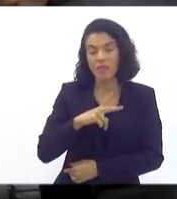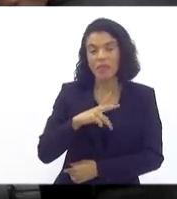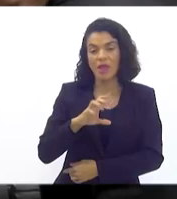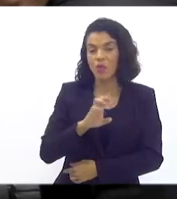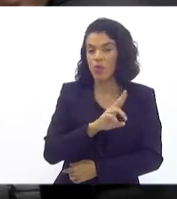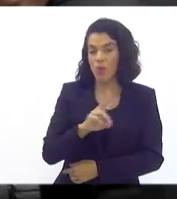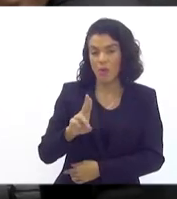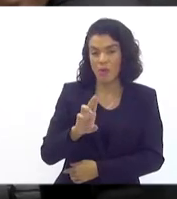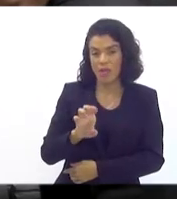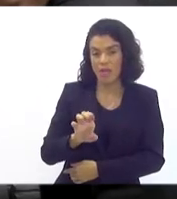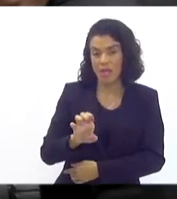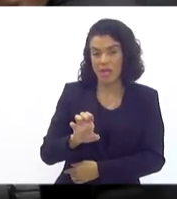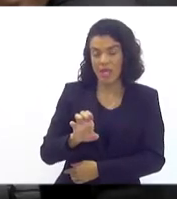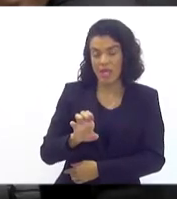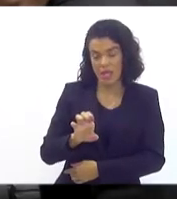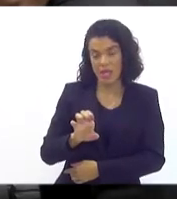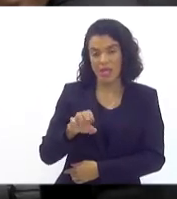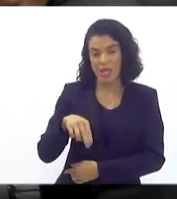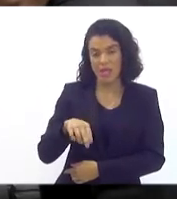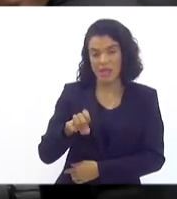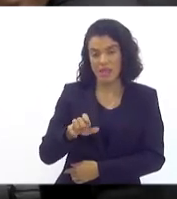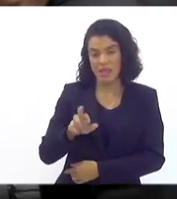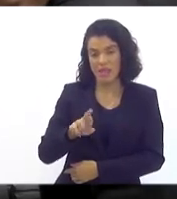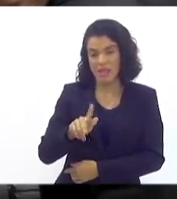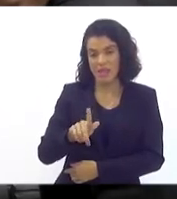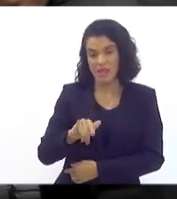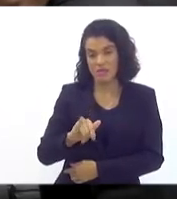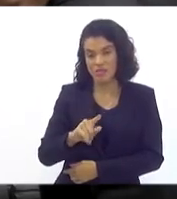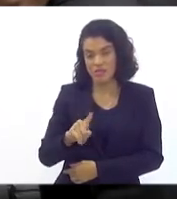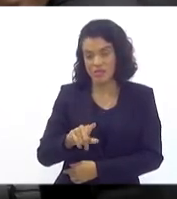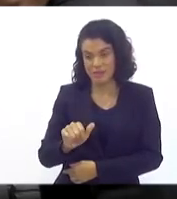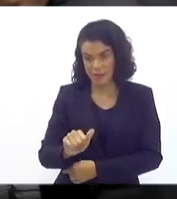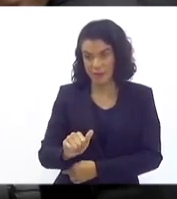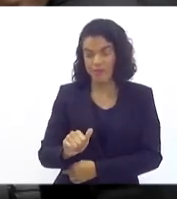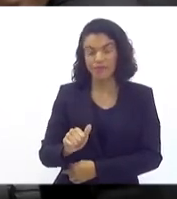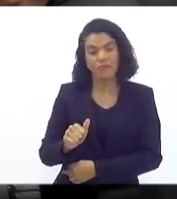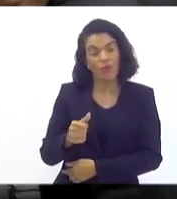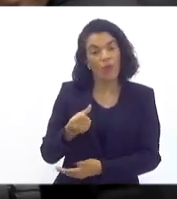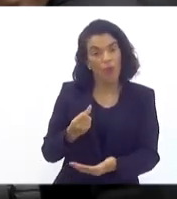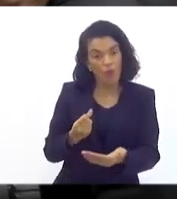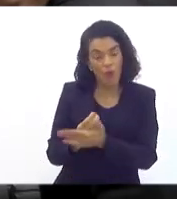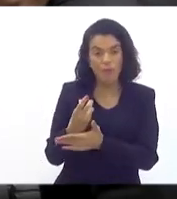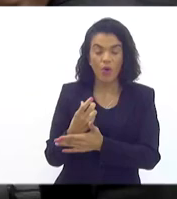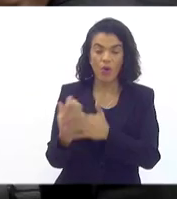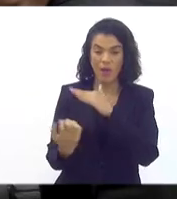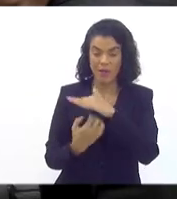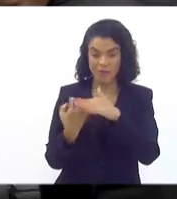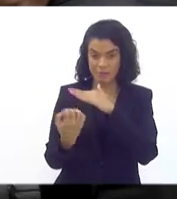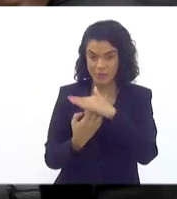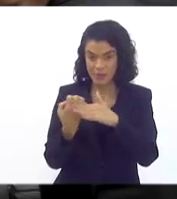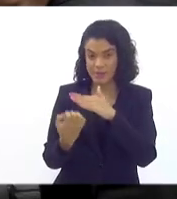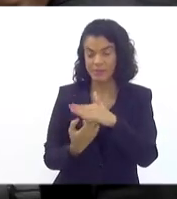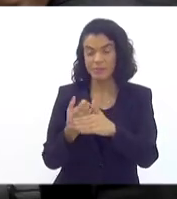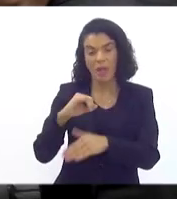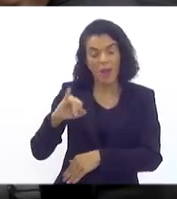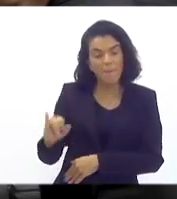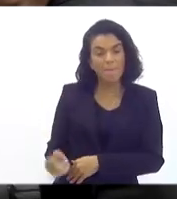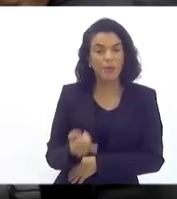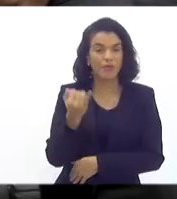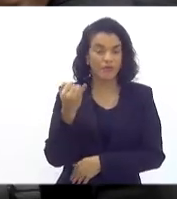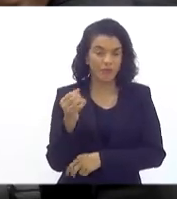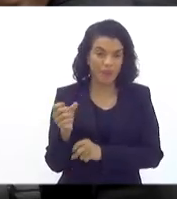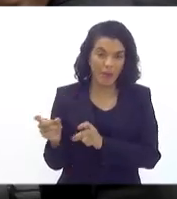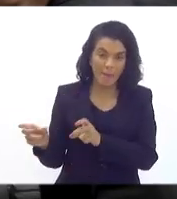que é uma inclusive uma empresa de energia fez a aquisição para poder aproveitar a expansão no mercado os novos mercados e tudo mais